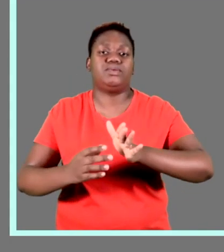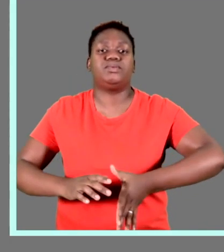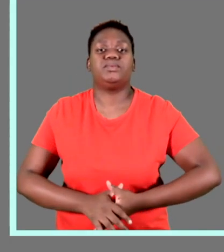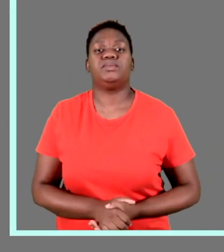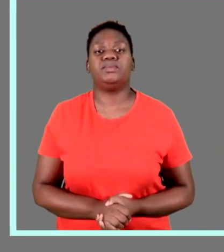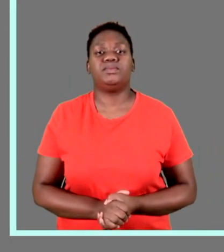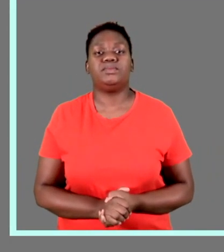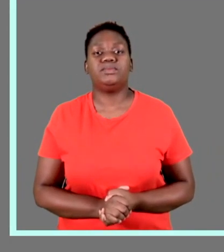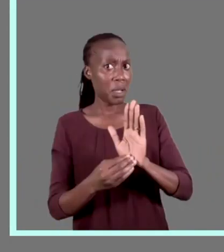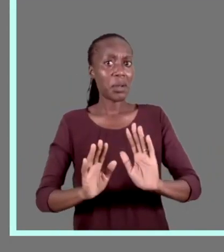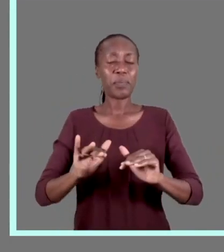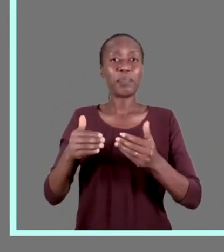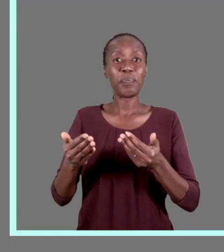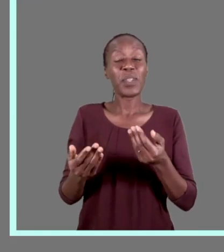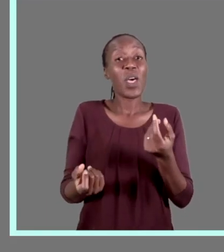produz resultados.